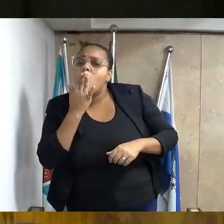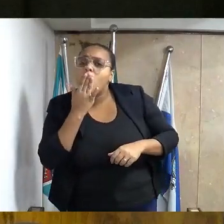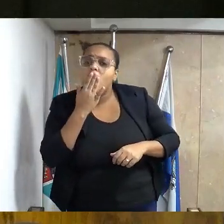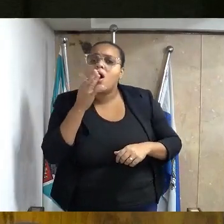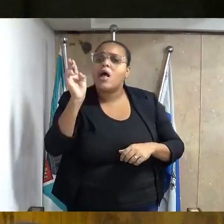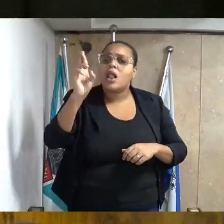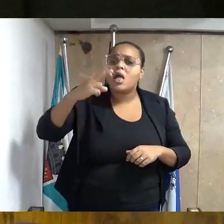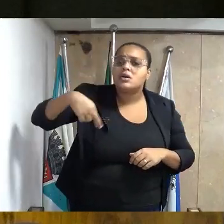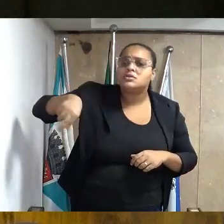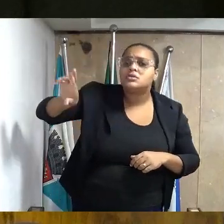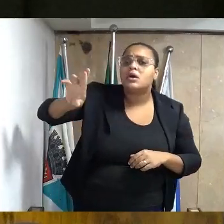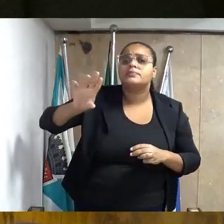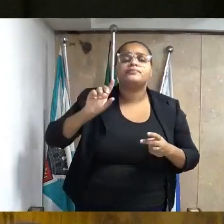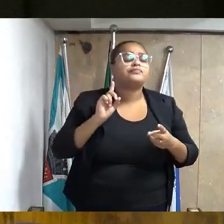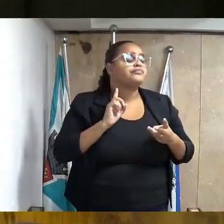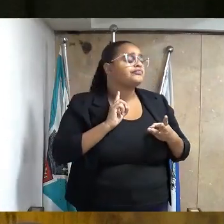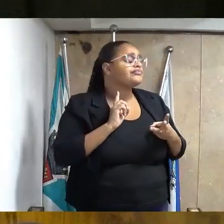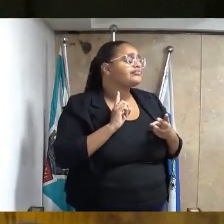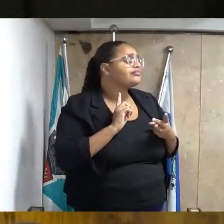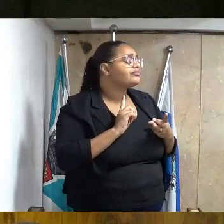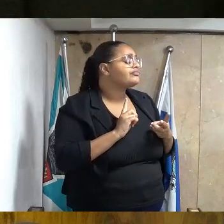não importa